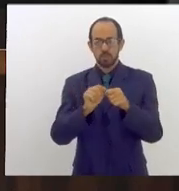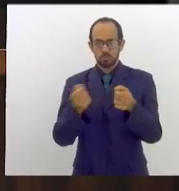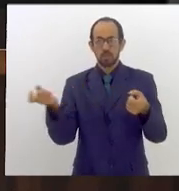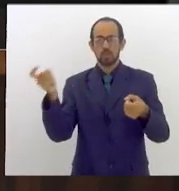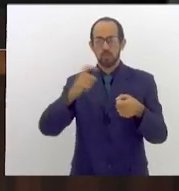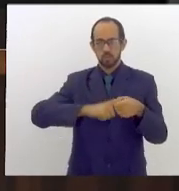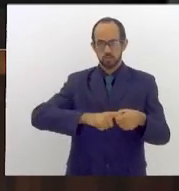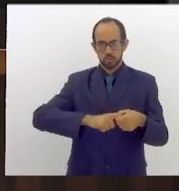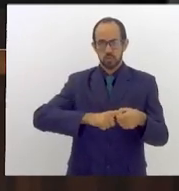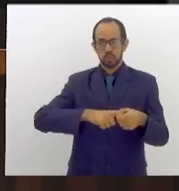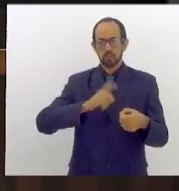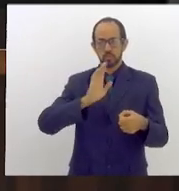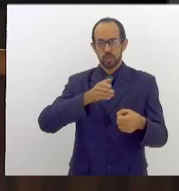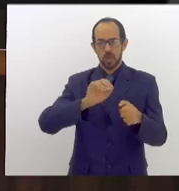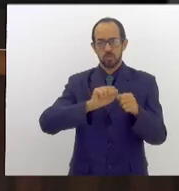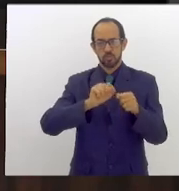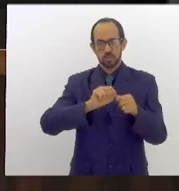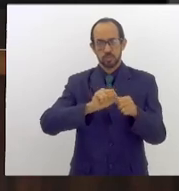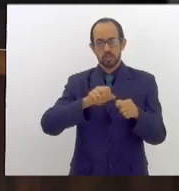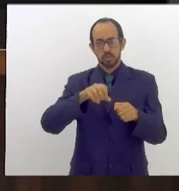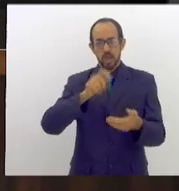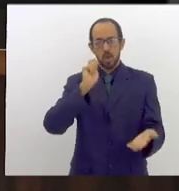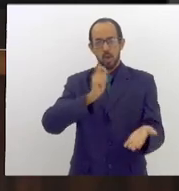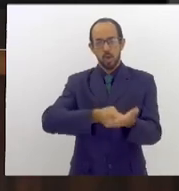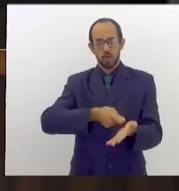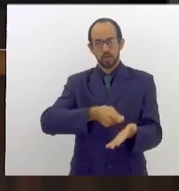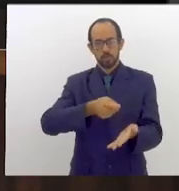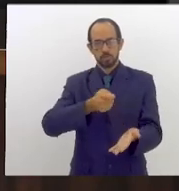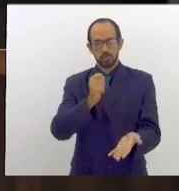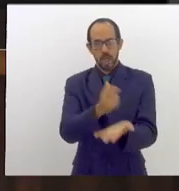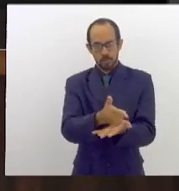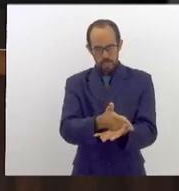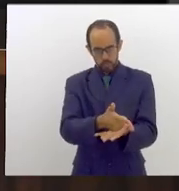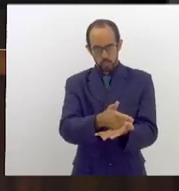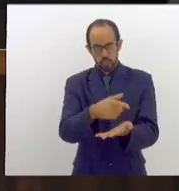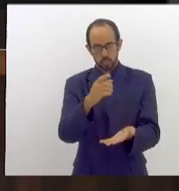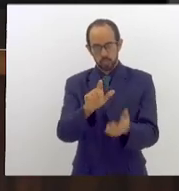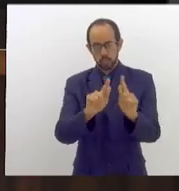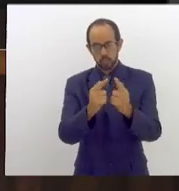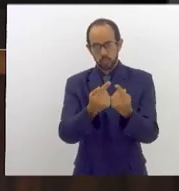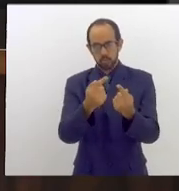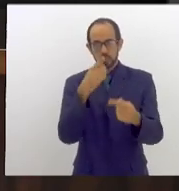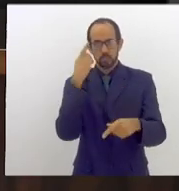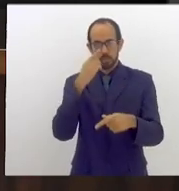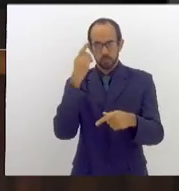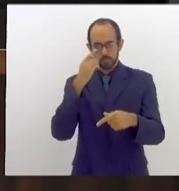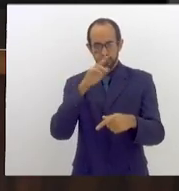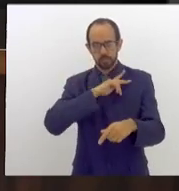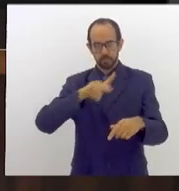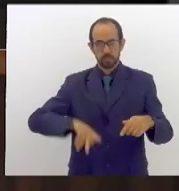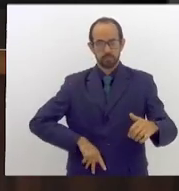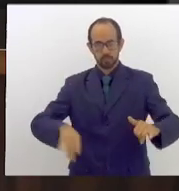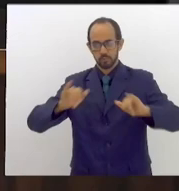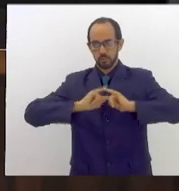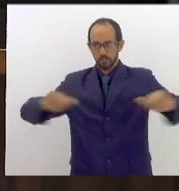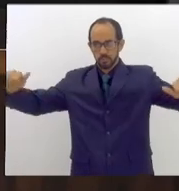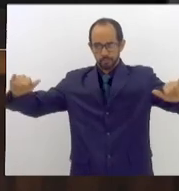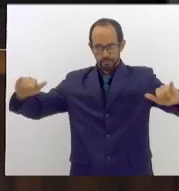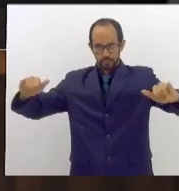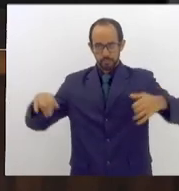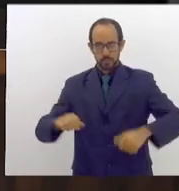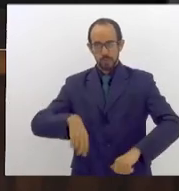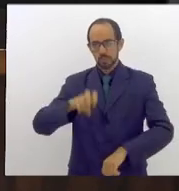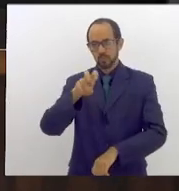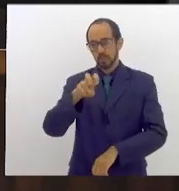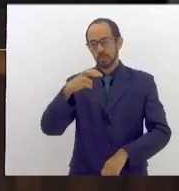a ordem de pagamento no grupo dos deputados presidência proclama o resultado votaram